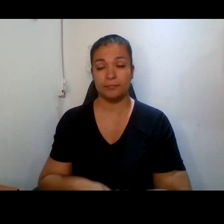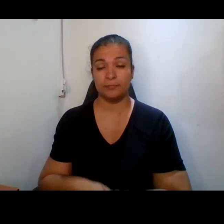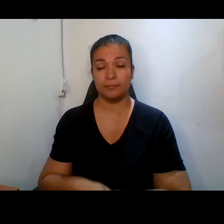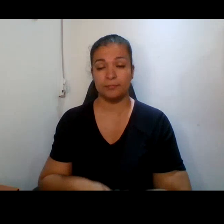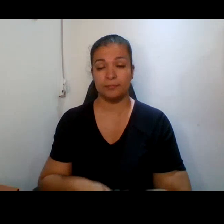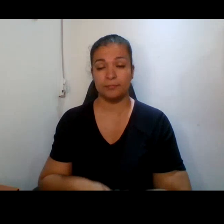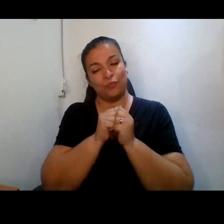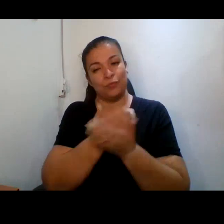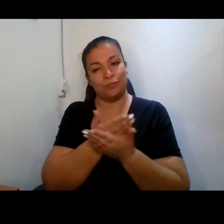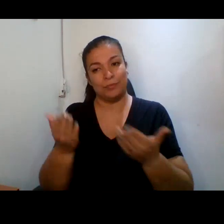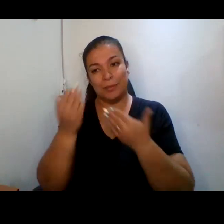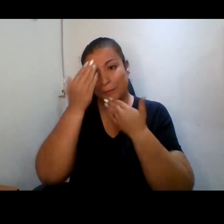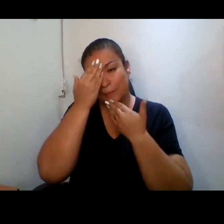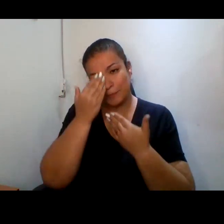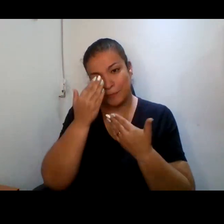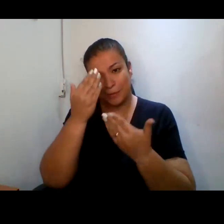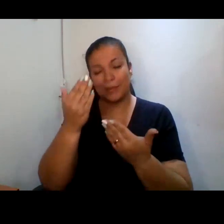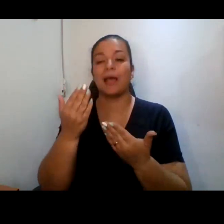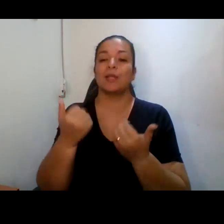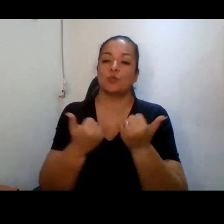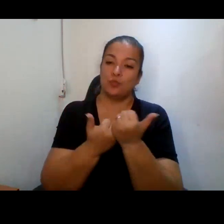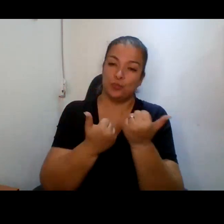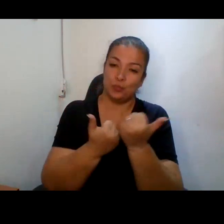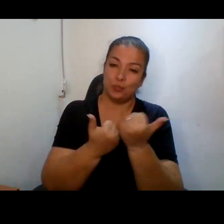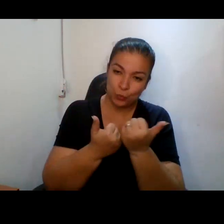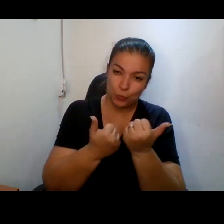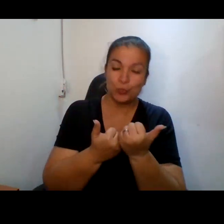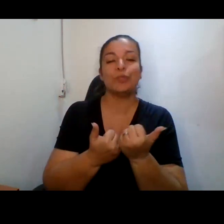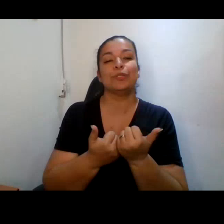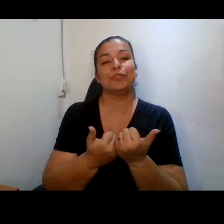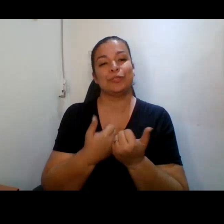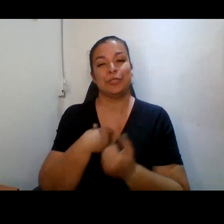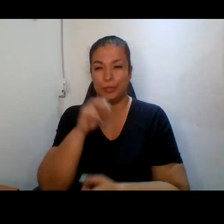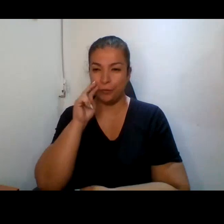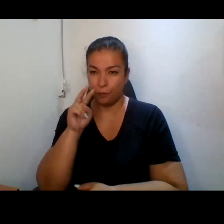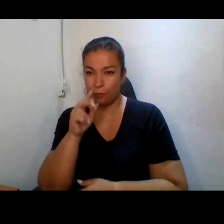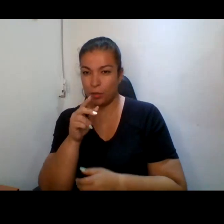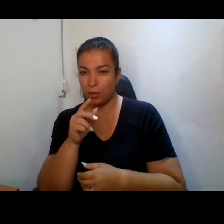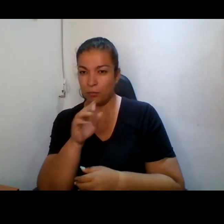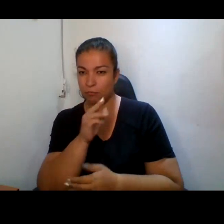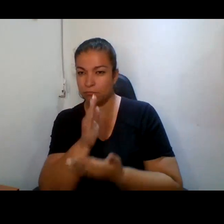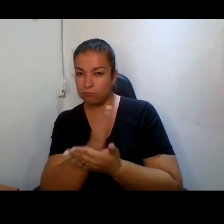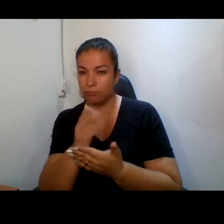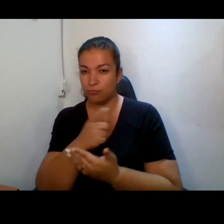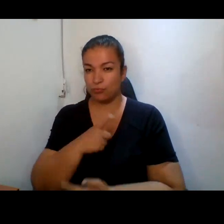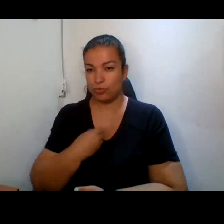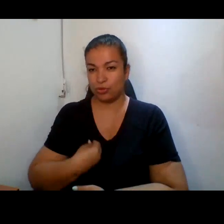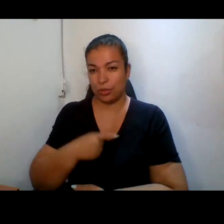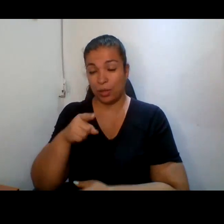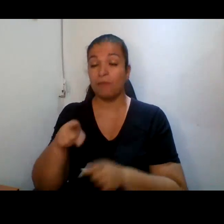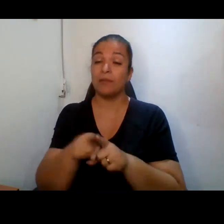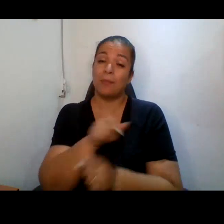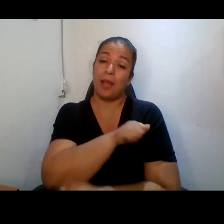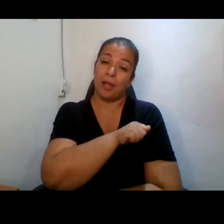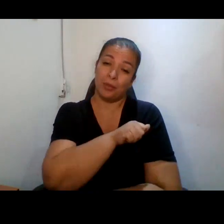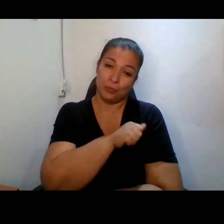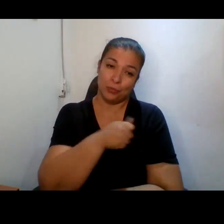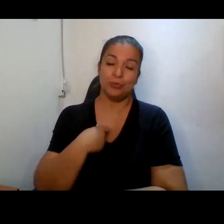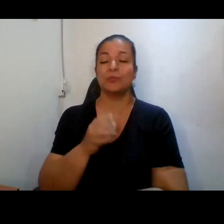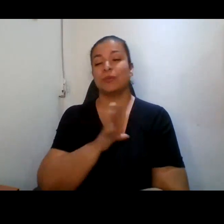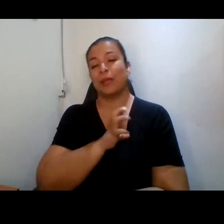Muito obrigada aos tutores que eu vi que estavam por aí, os alunos, meus queridos e